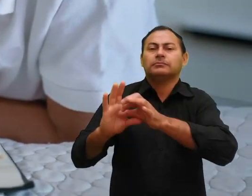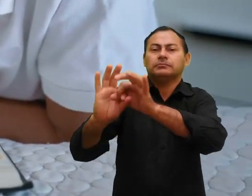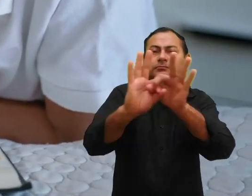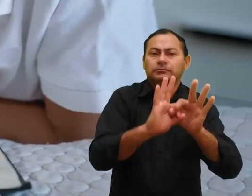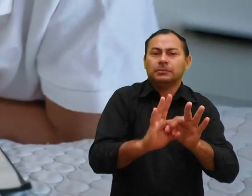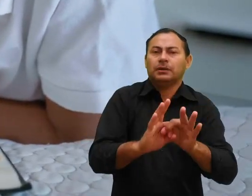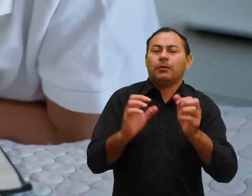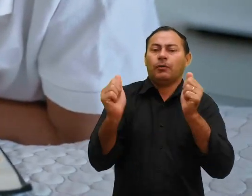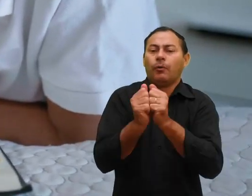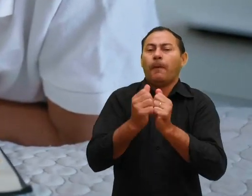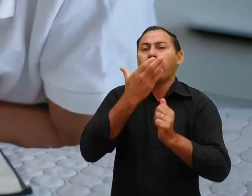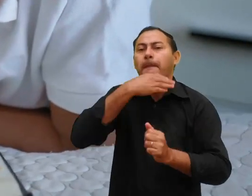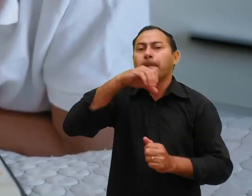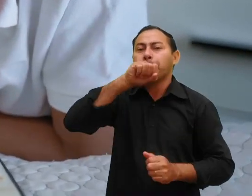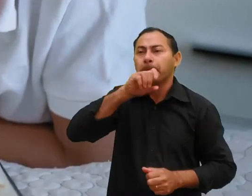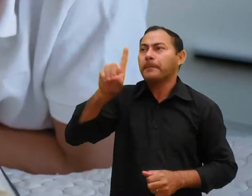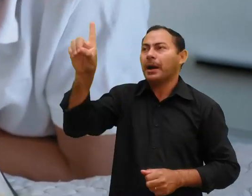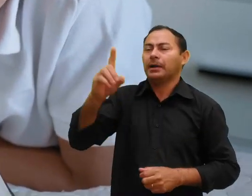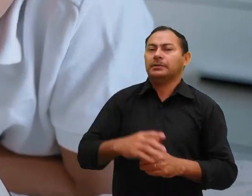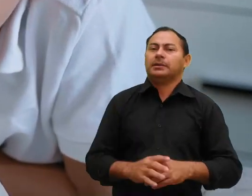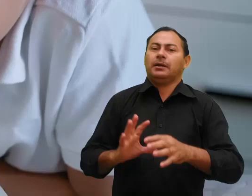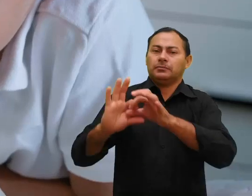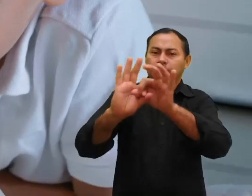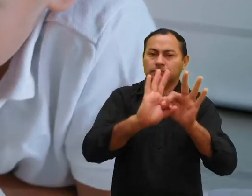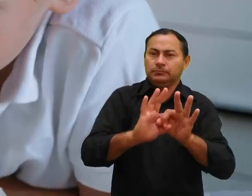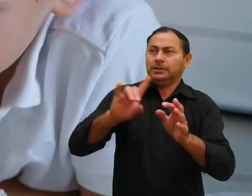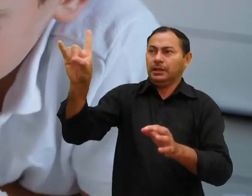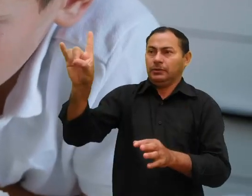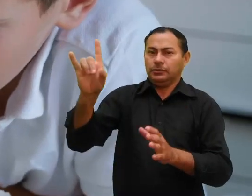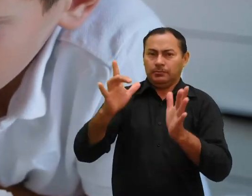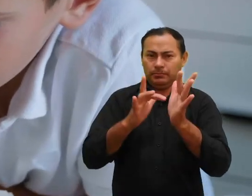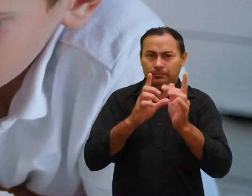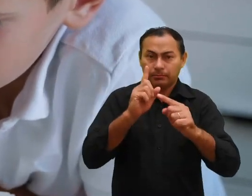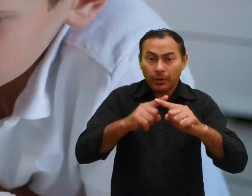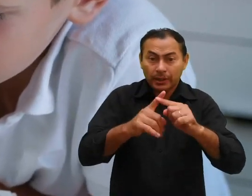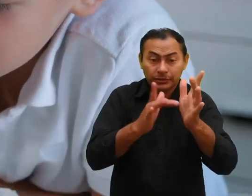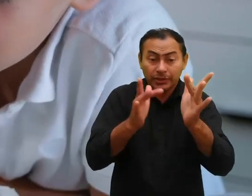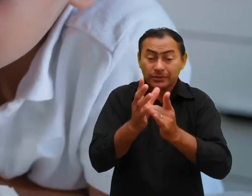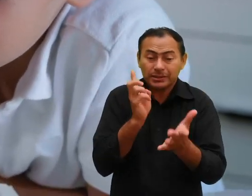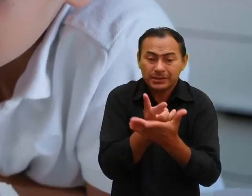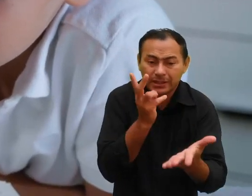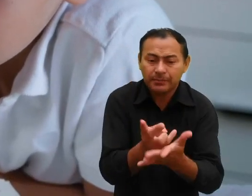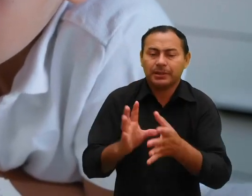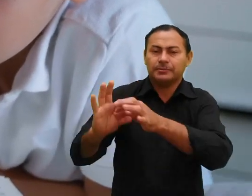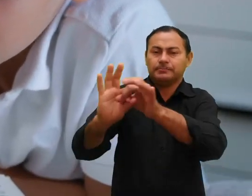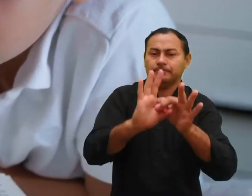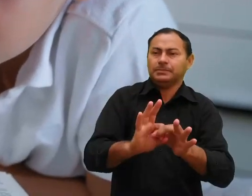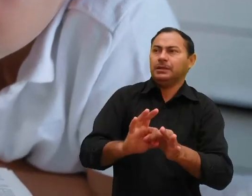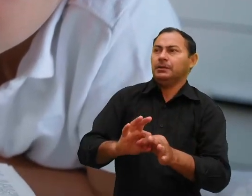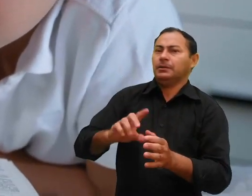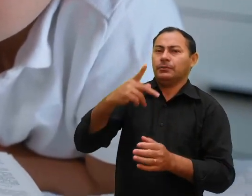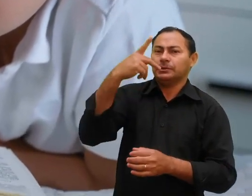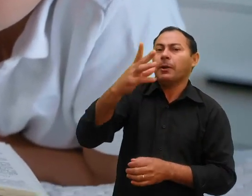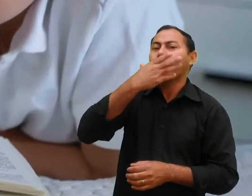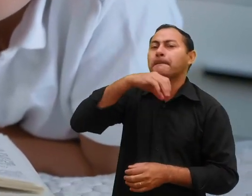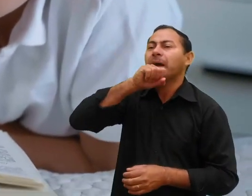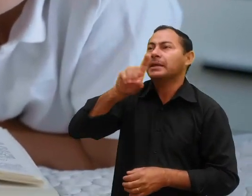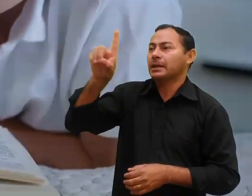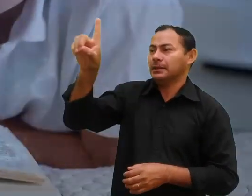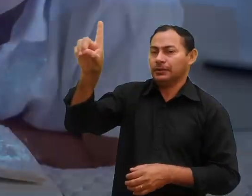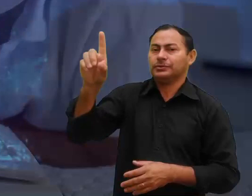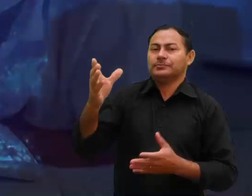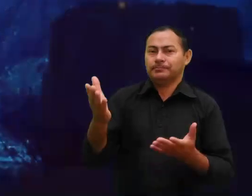da comunhão com o Pai, a comunhão com Deus, porque Jesus estava constantemente em comunhão com o seu